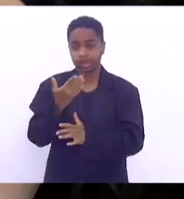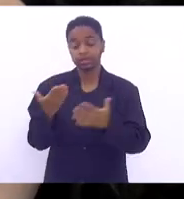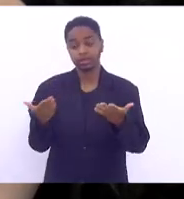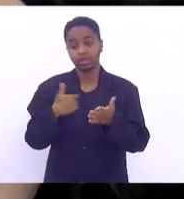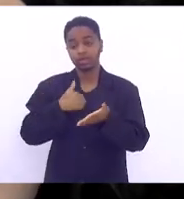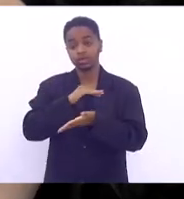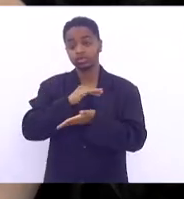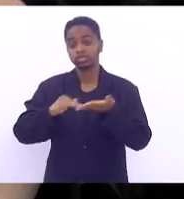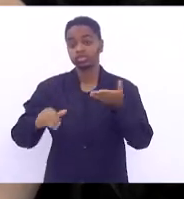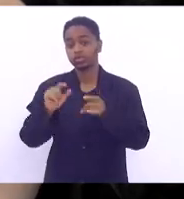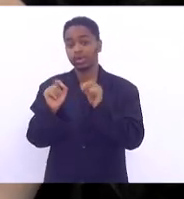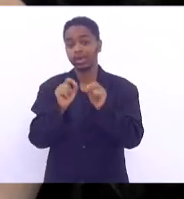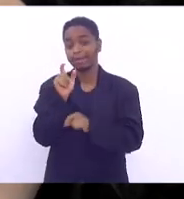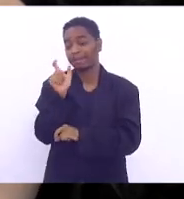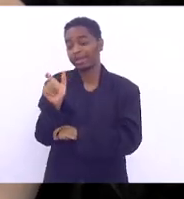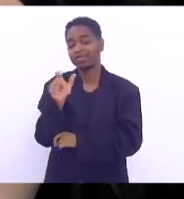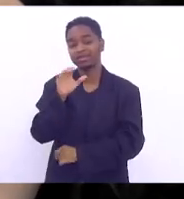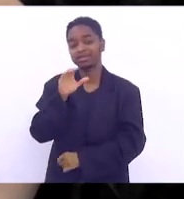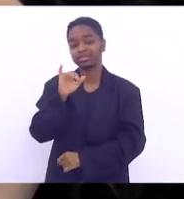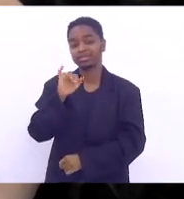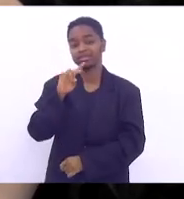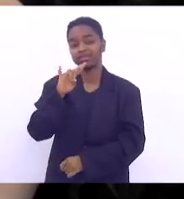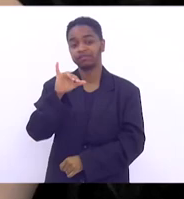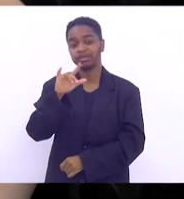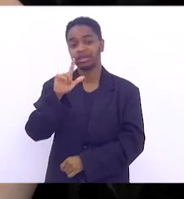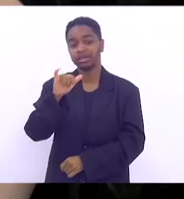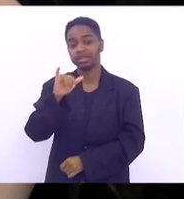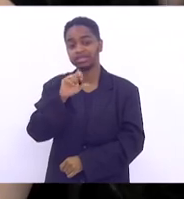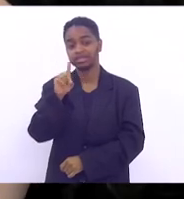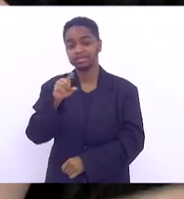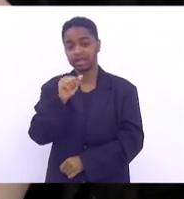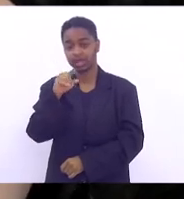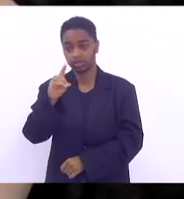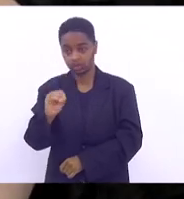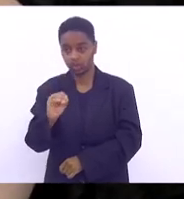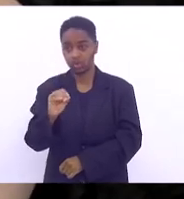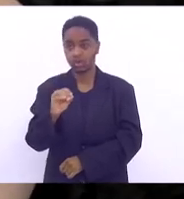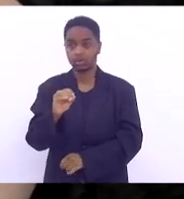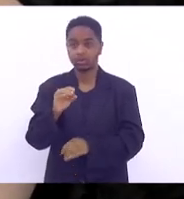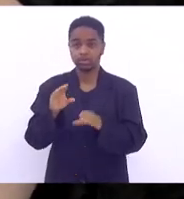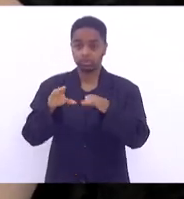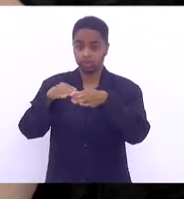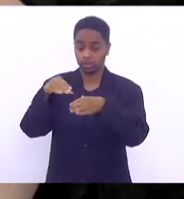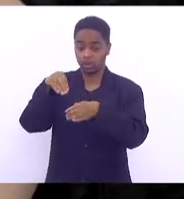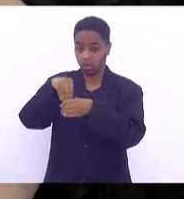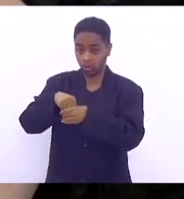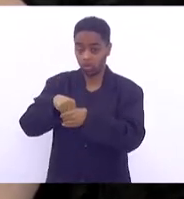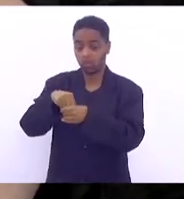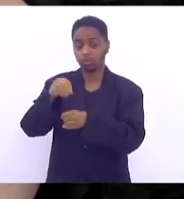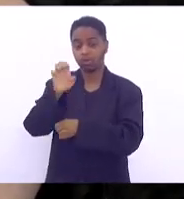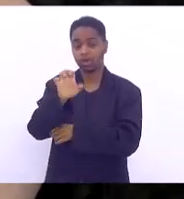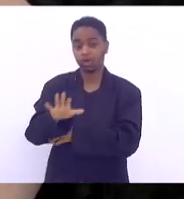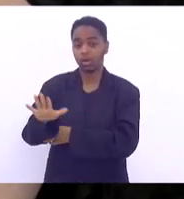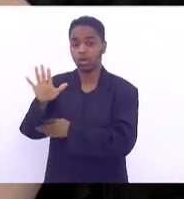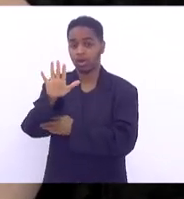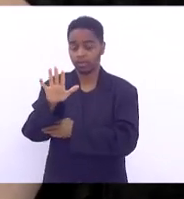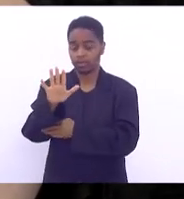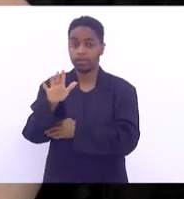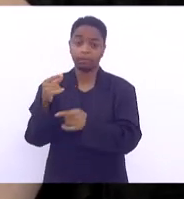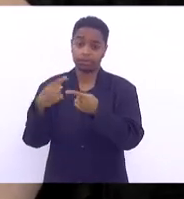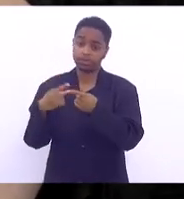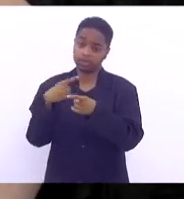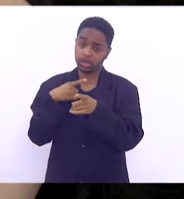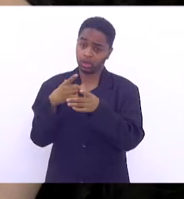aqui o civilizado, pelo menos para parte da comunidade europeia futebolística. Tem uma parte que eu acho,